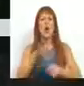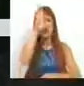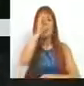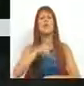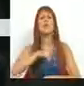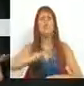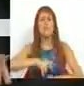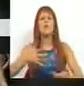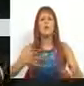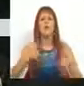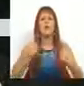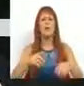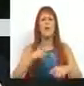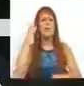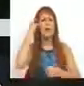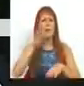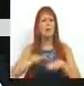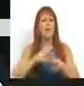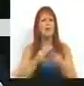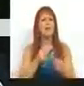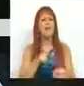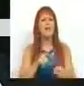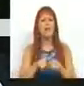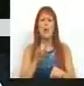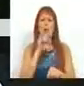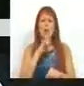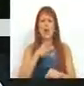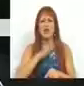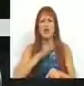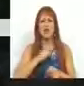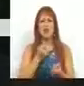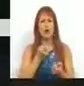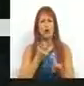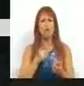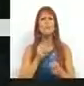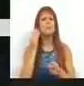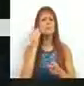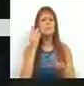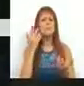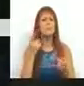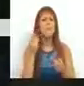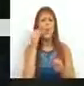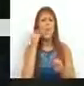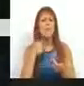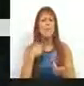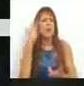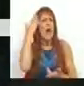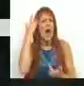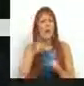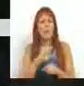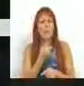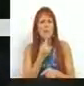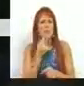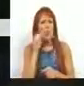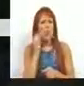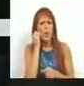Governo português tem refletido sobre essa matéria e se nos pode explicar um pouco de que, como é que entende esse